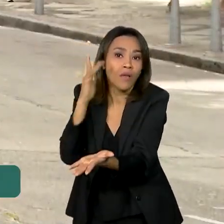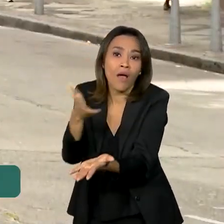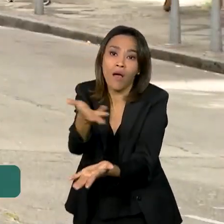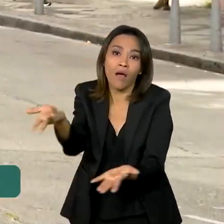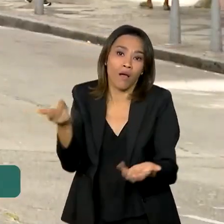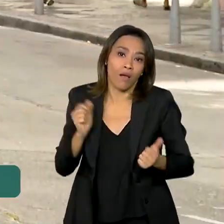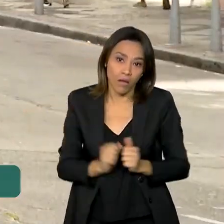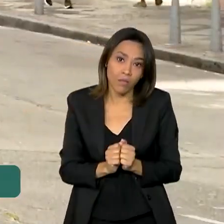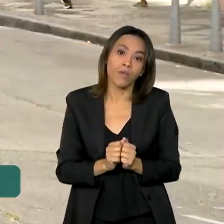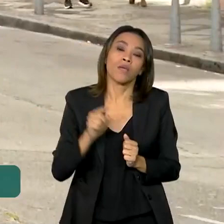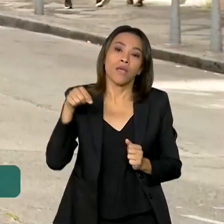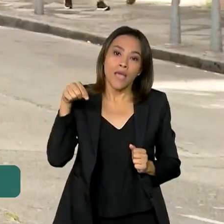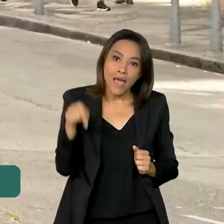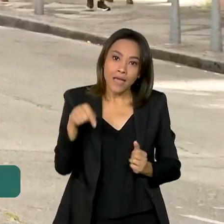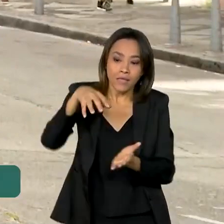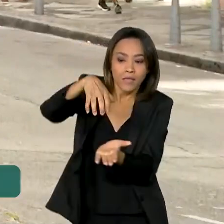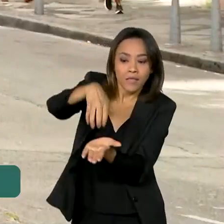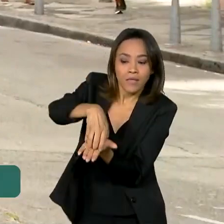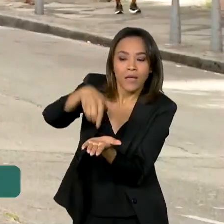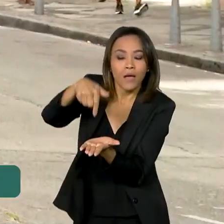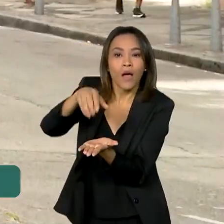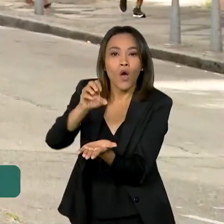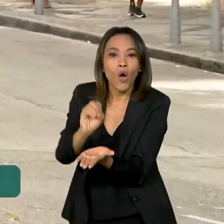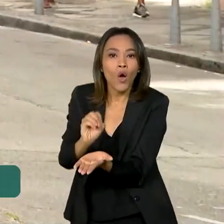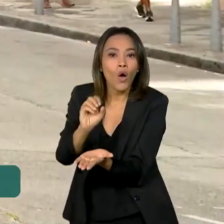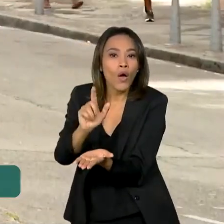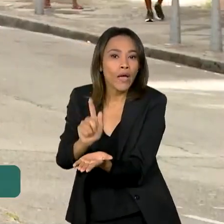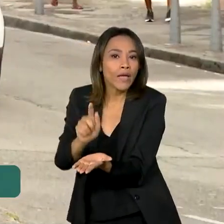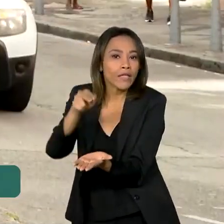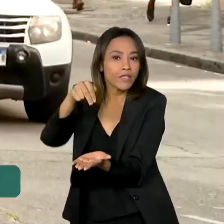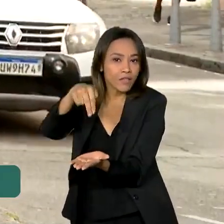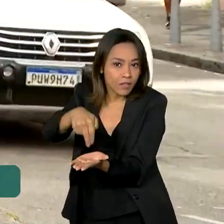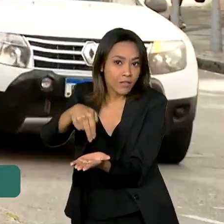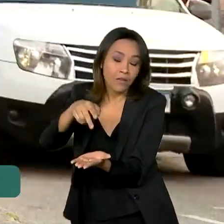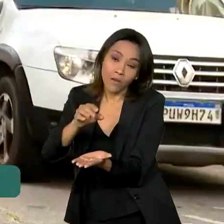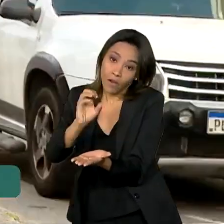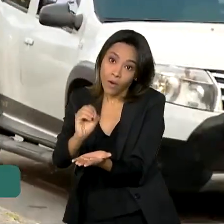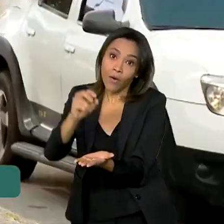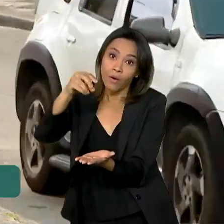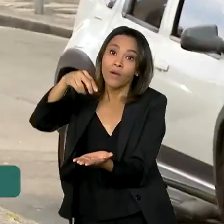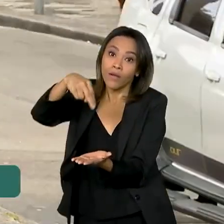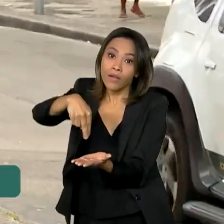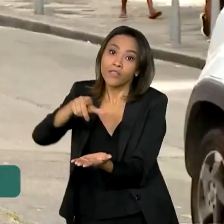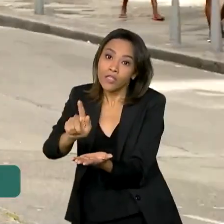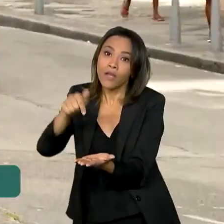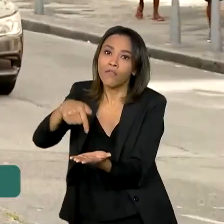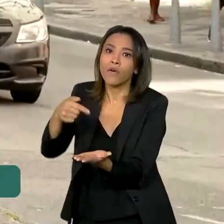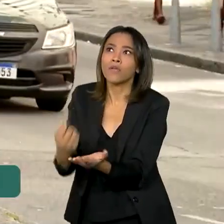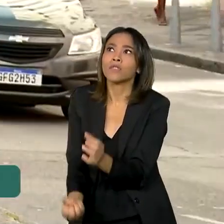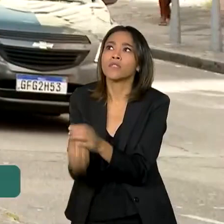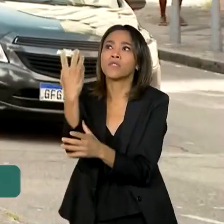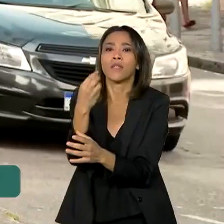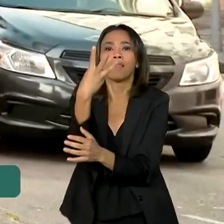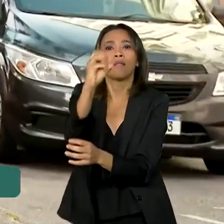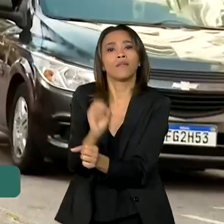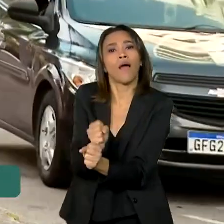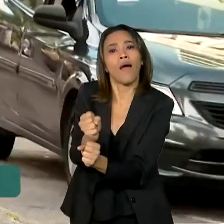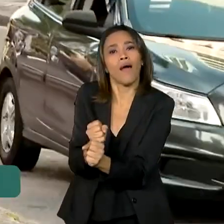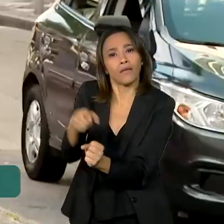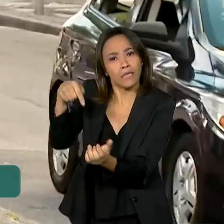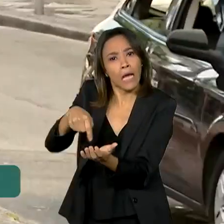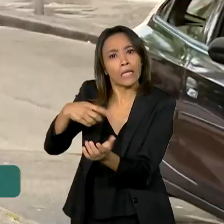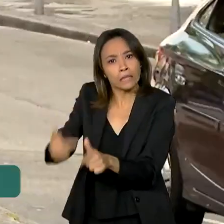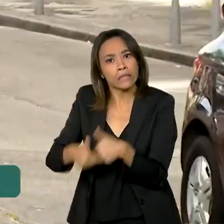A Ação da Cidadania é uma ONG que foi criada há mais de 30 anos e em todo esse tempo atua no combate à fome